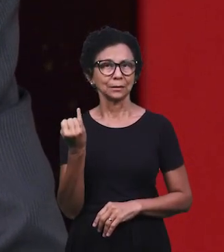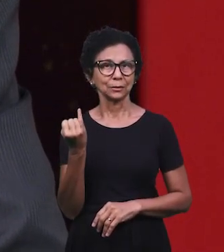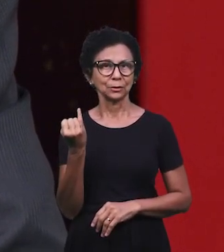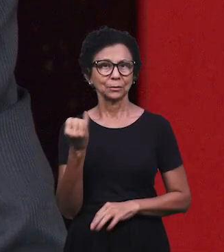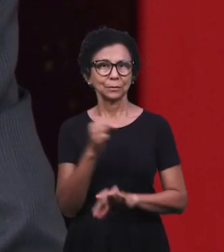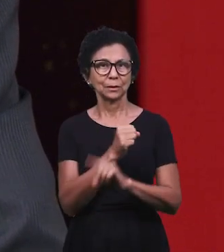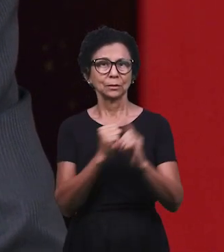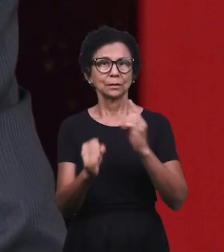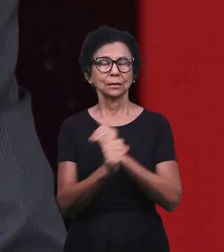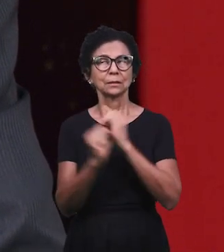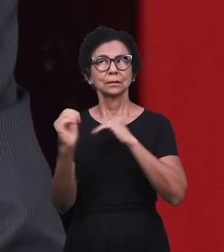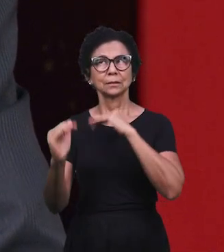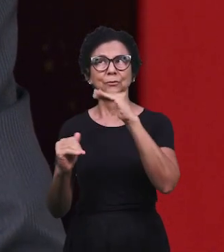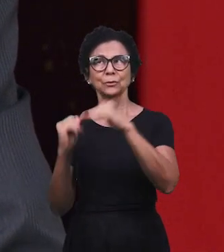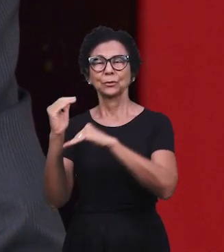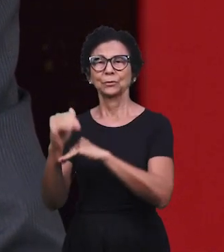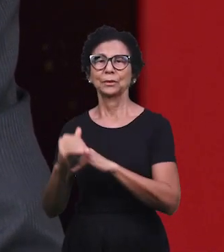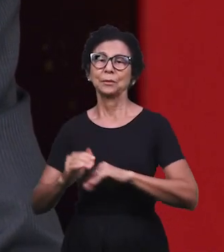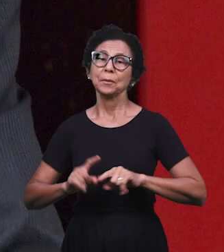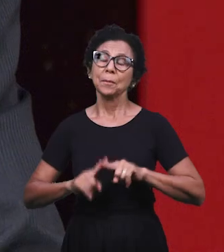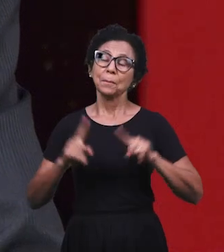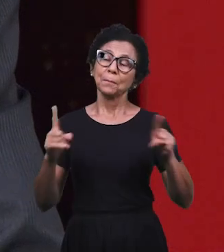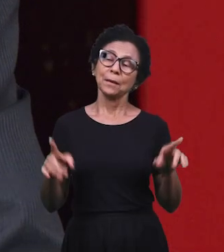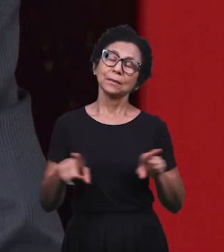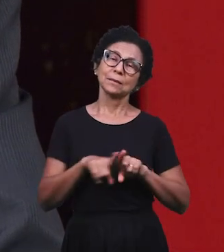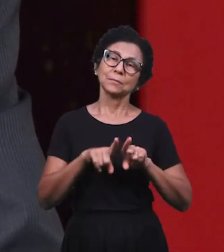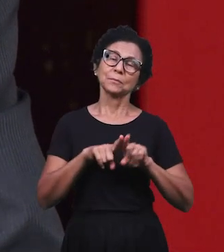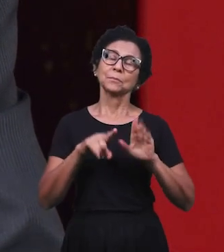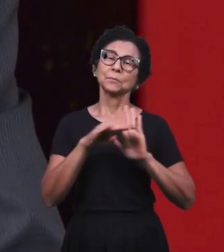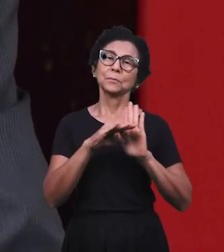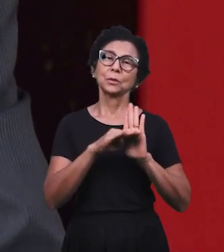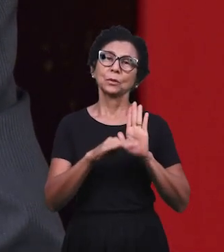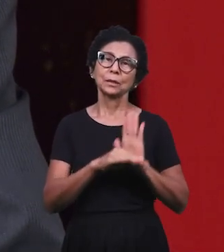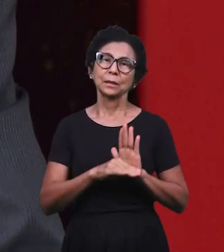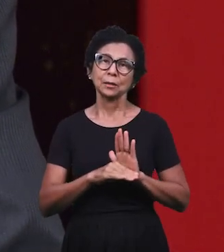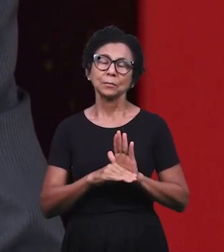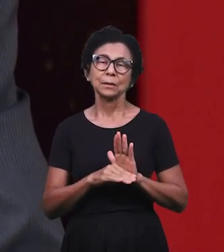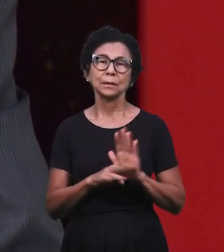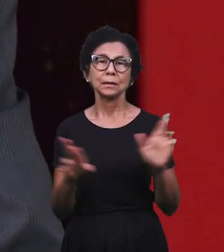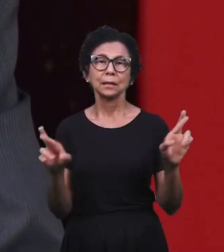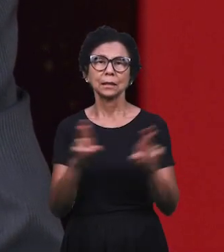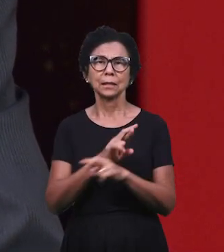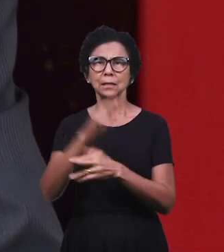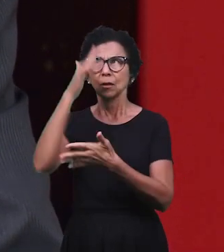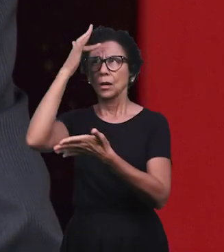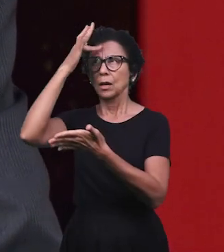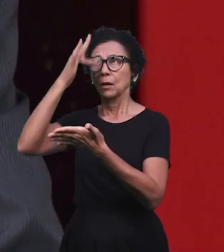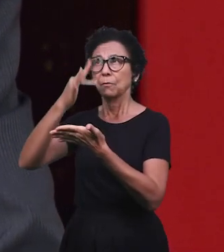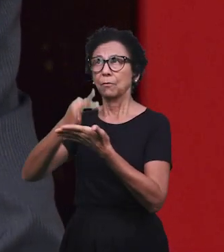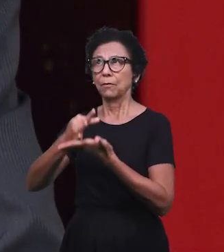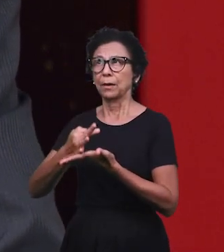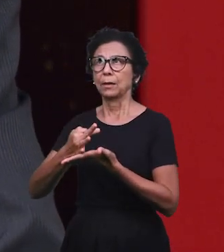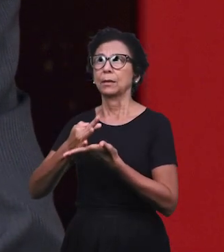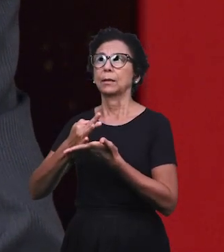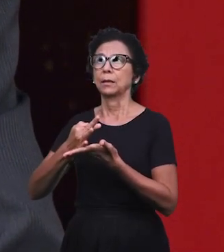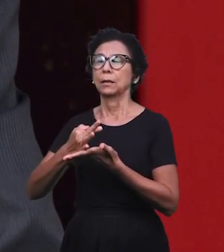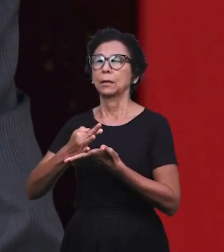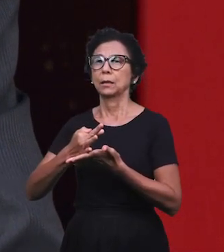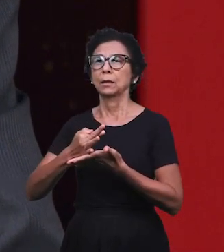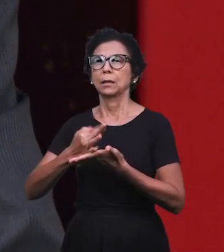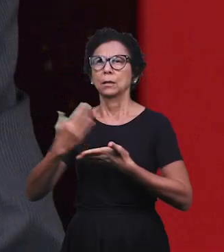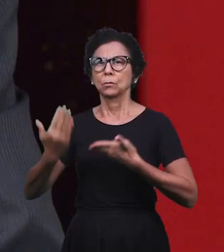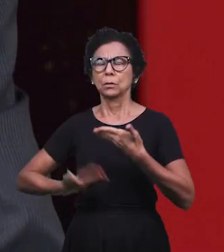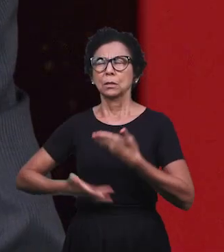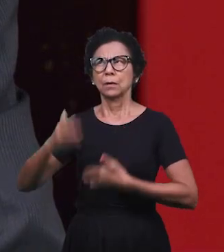sociedade. Mas é um programa também que vai falar a respeito da fé, da experiência do servo do